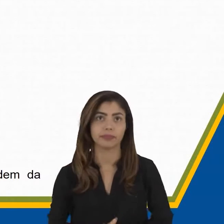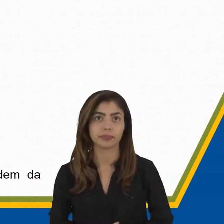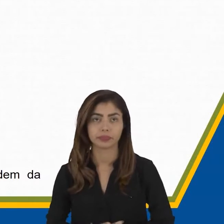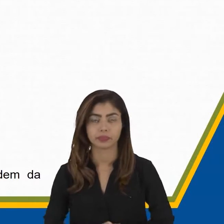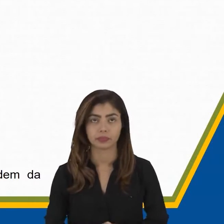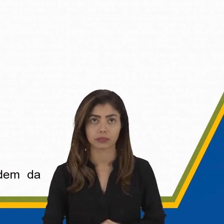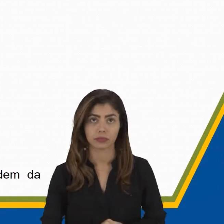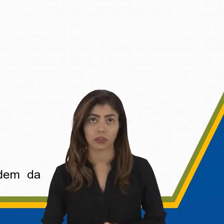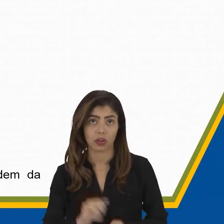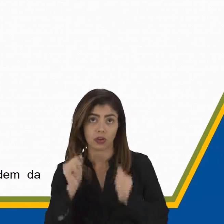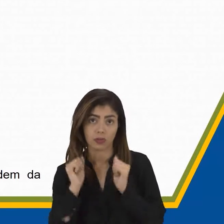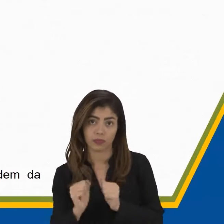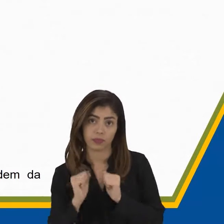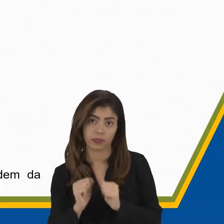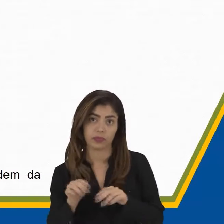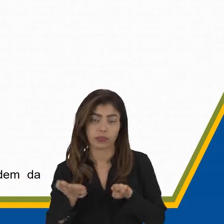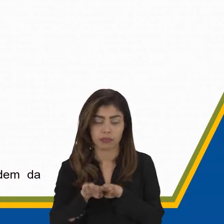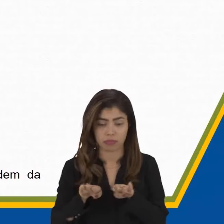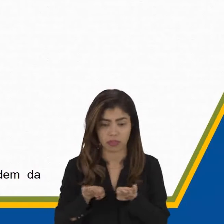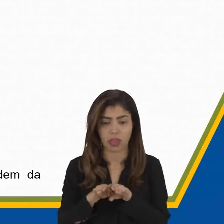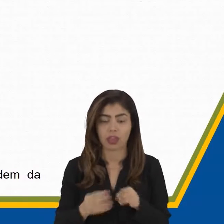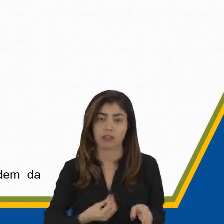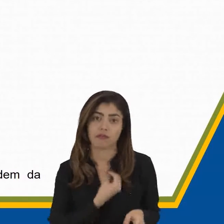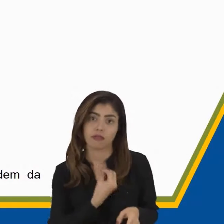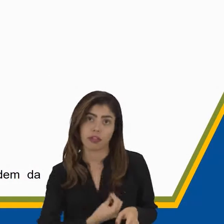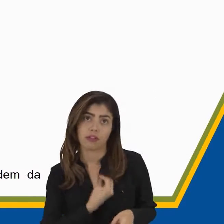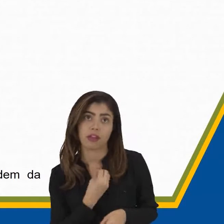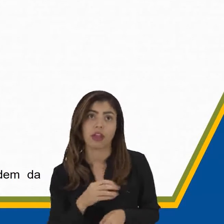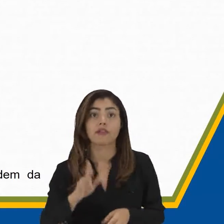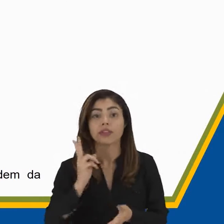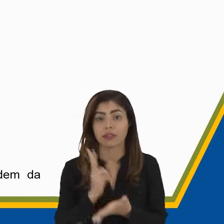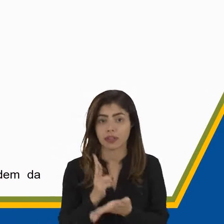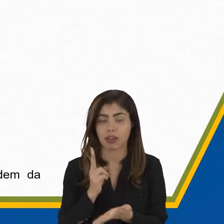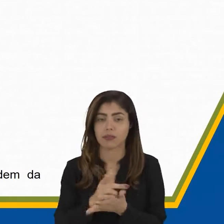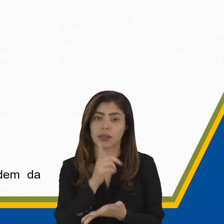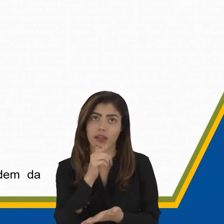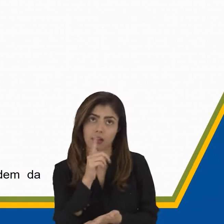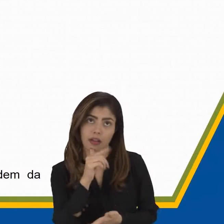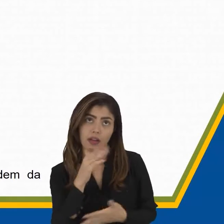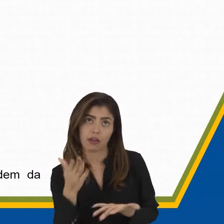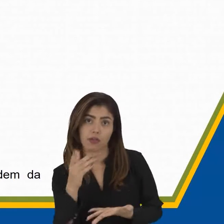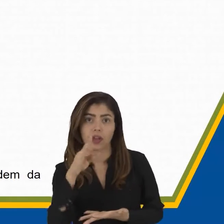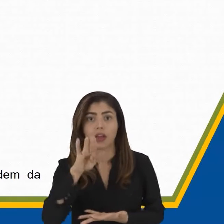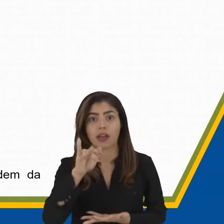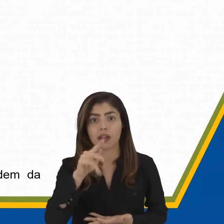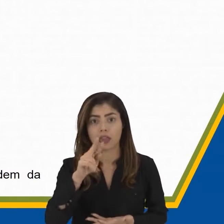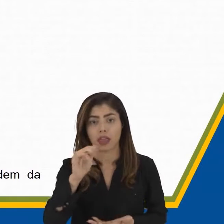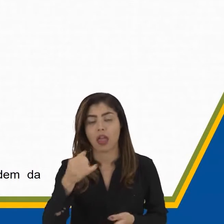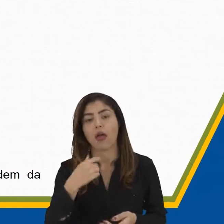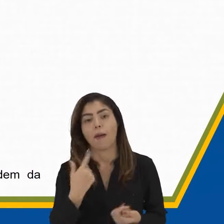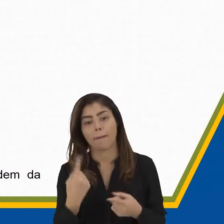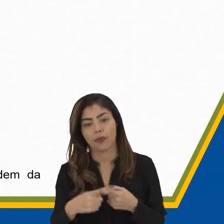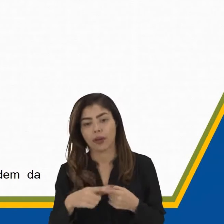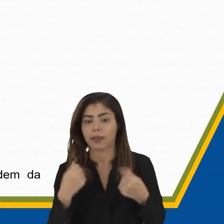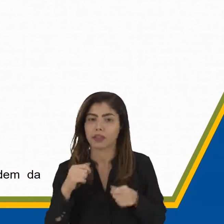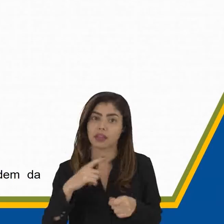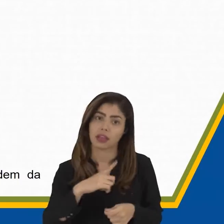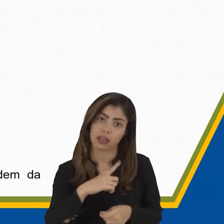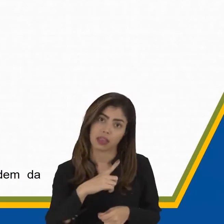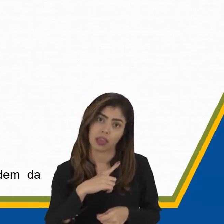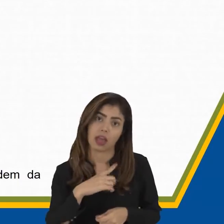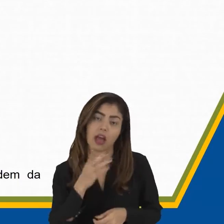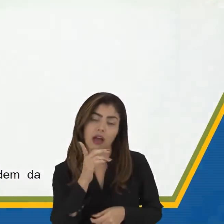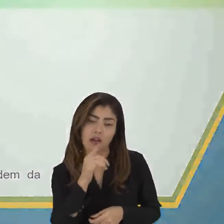estruturas. Também vive em ambiente úmido, mostrando aí uma dependência da água, pois depende da água para o meio de reprodução. Lá